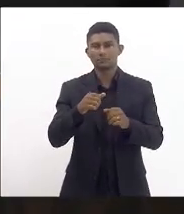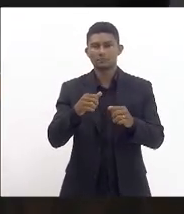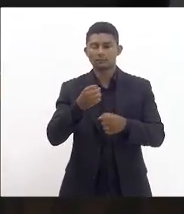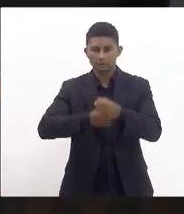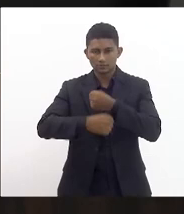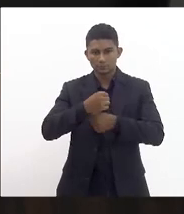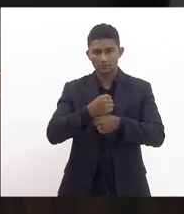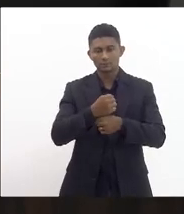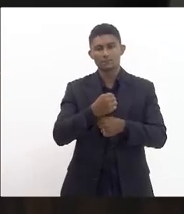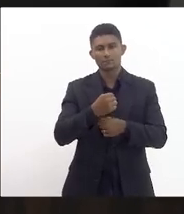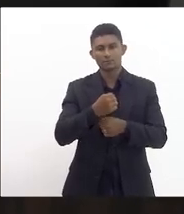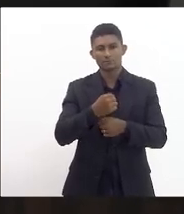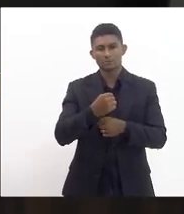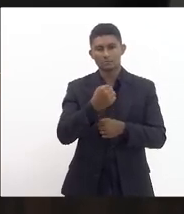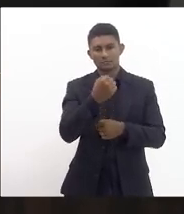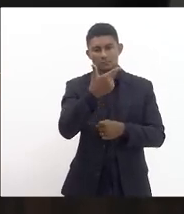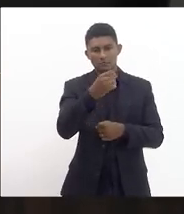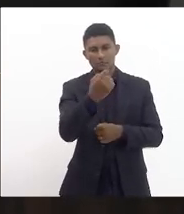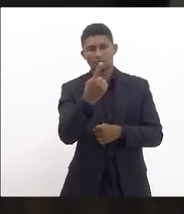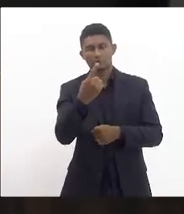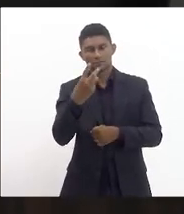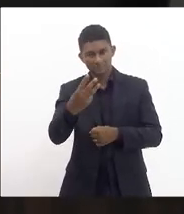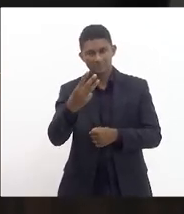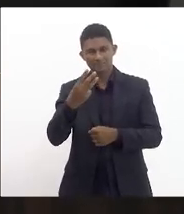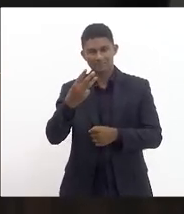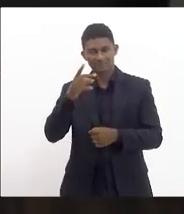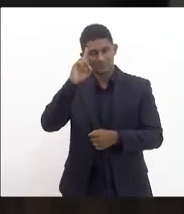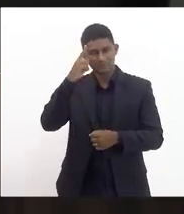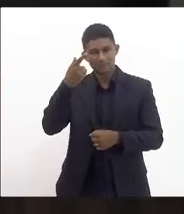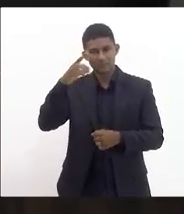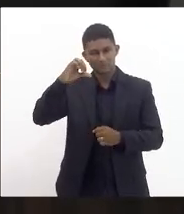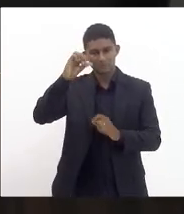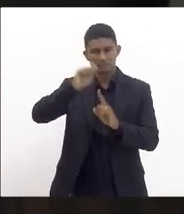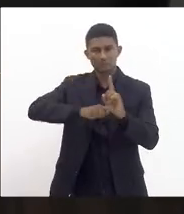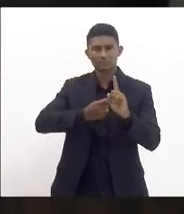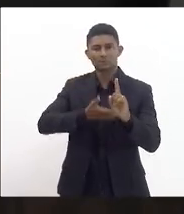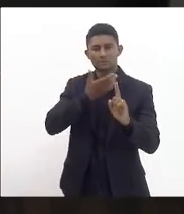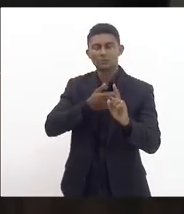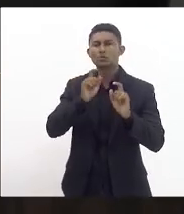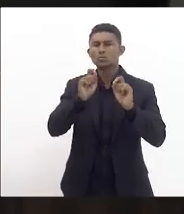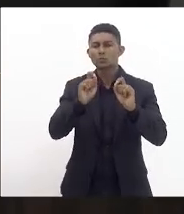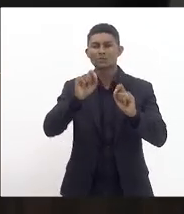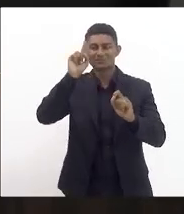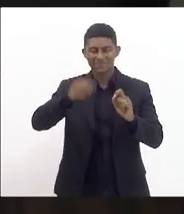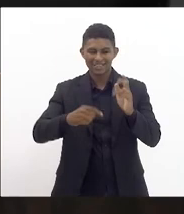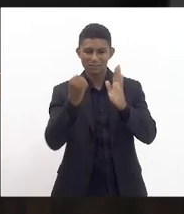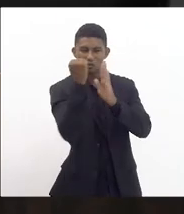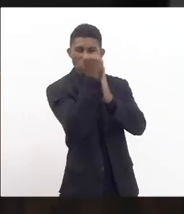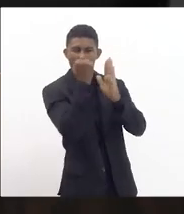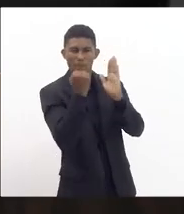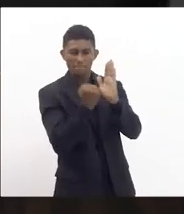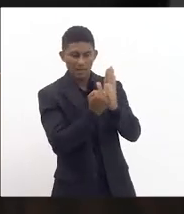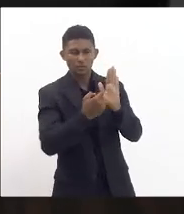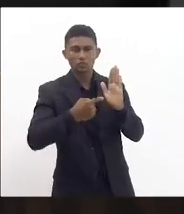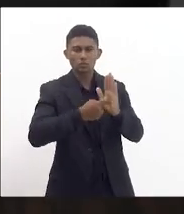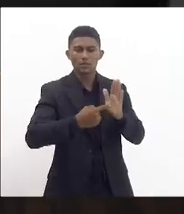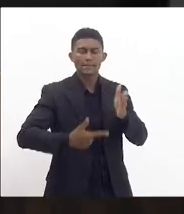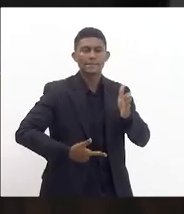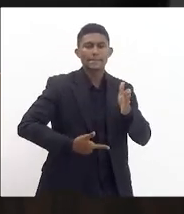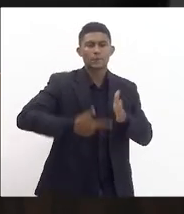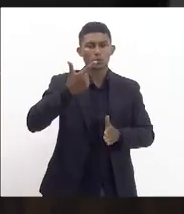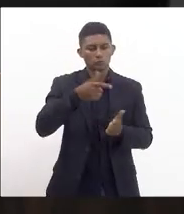19 de dezembro de 2013, para estender isenção de taxa de emissão de segunda via a documentos relativos